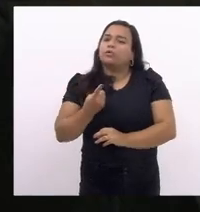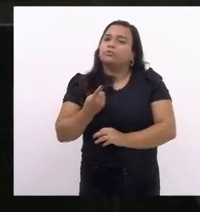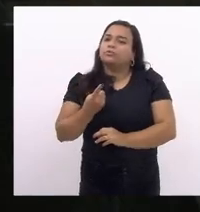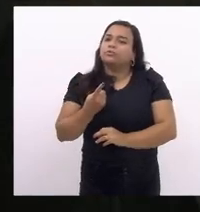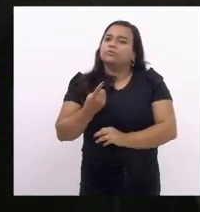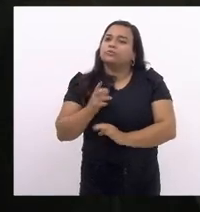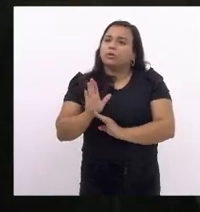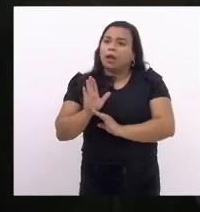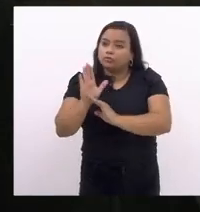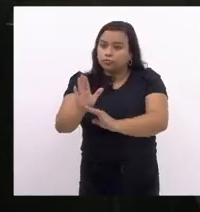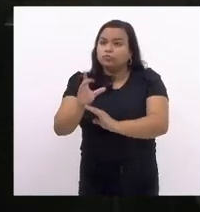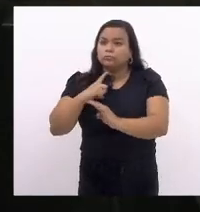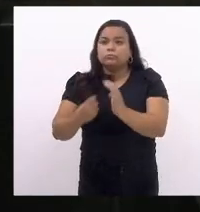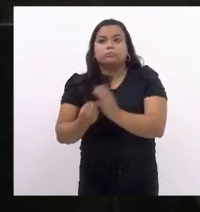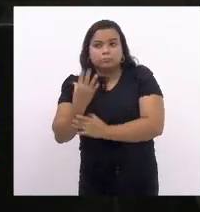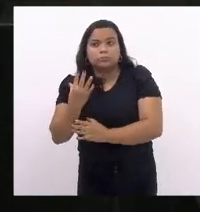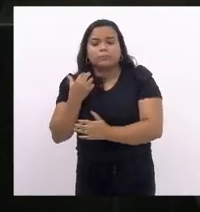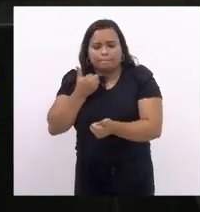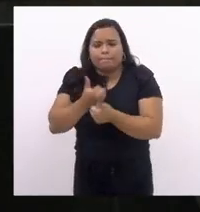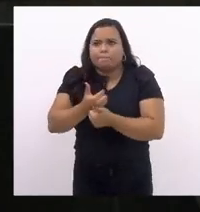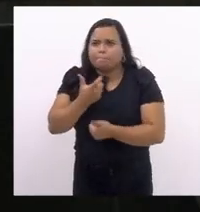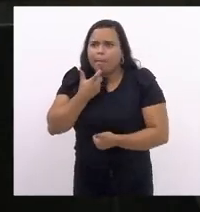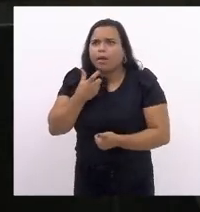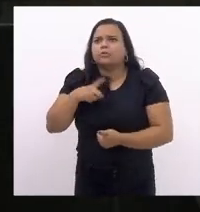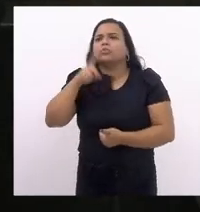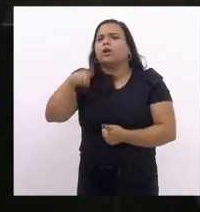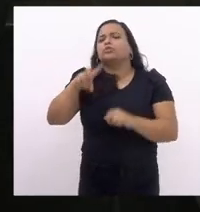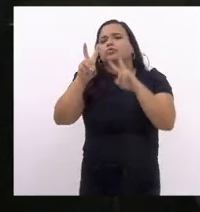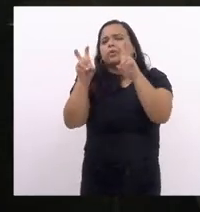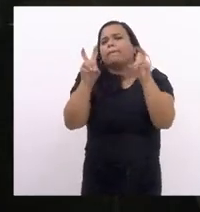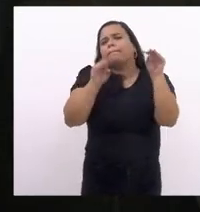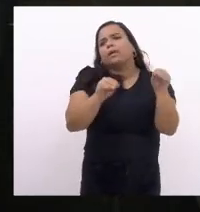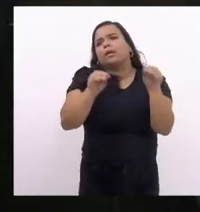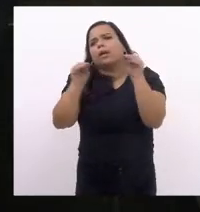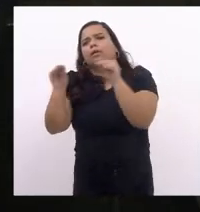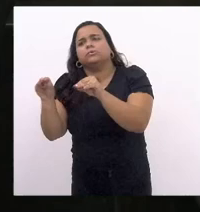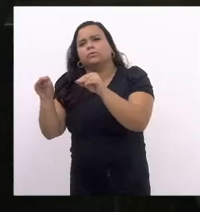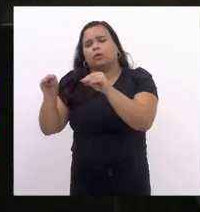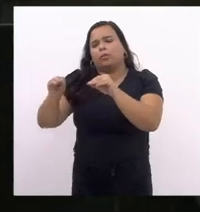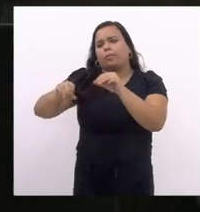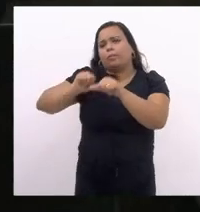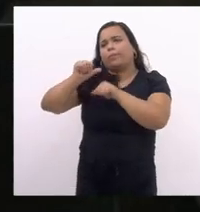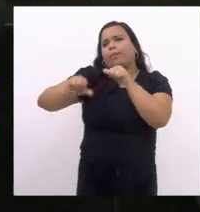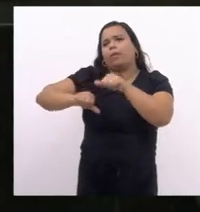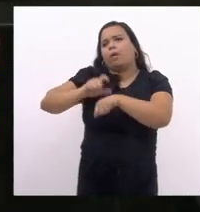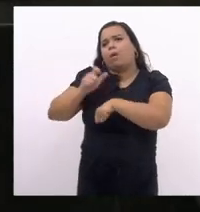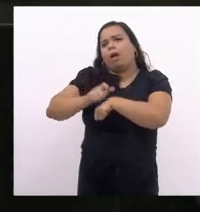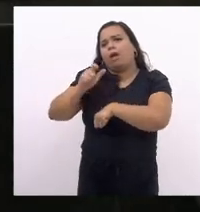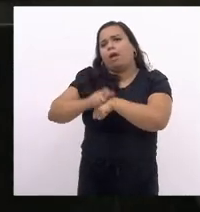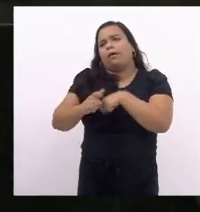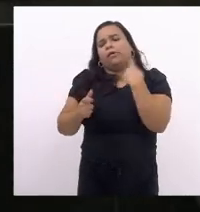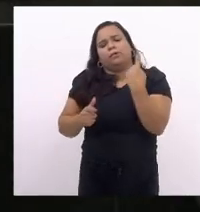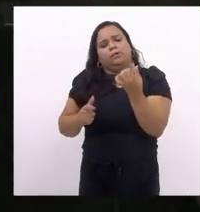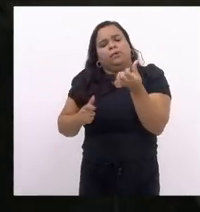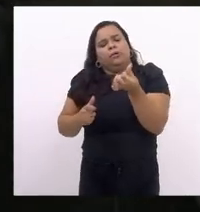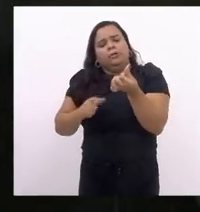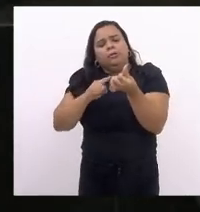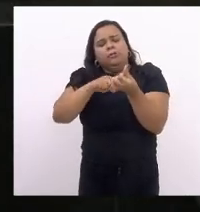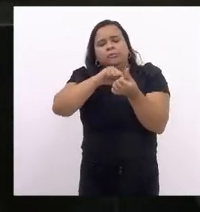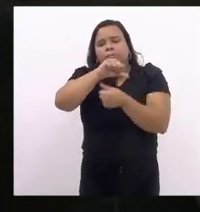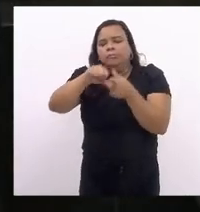que nós ajudamos a construir muito de perto da migração da carga horária do regime de 16 horas para o regime de 30